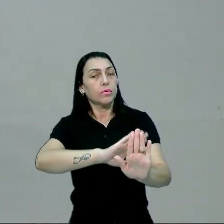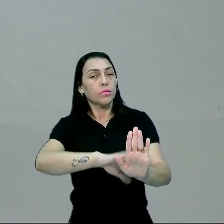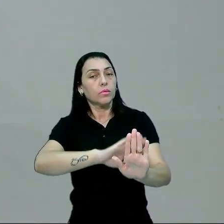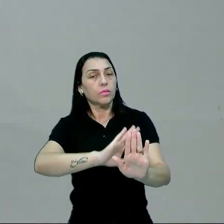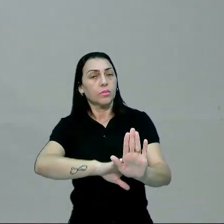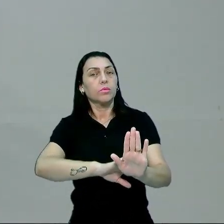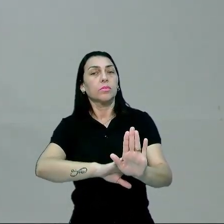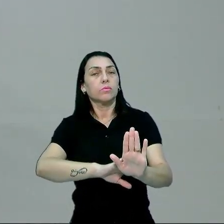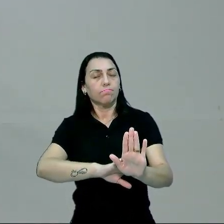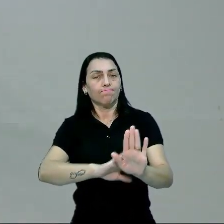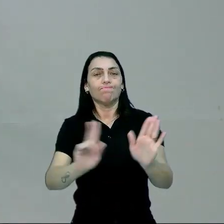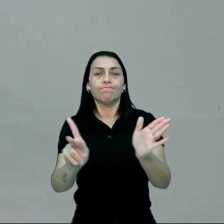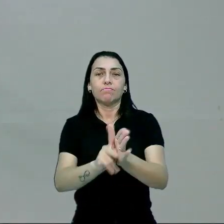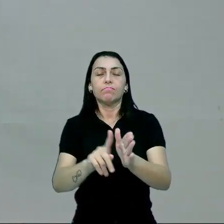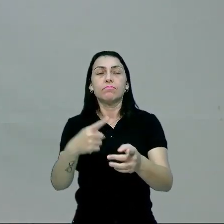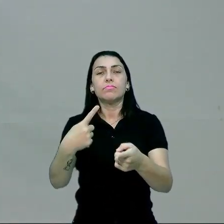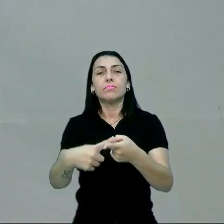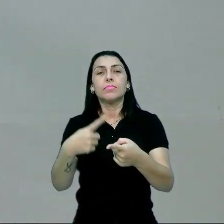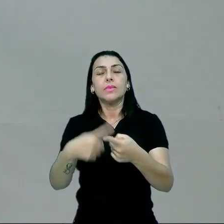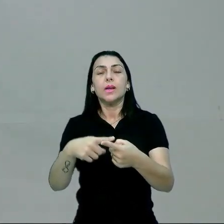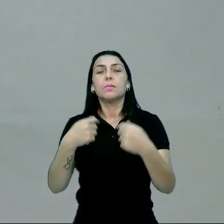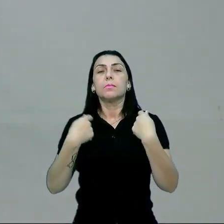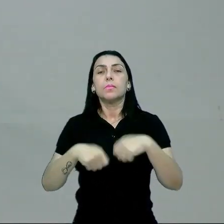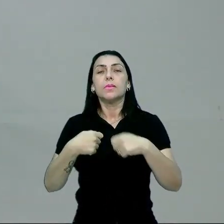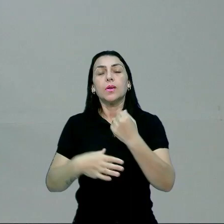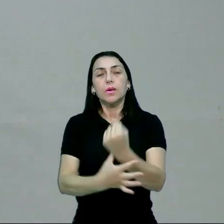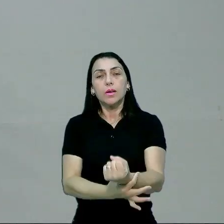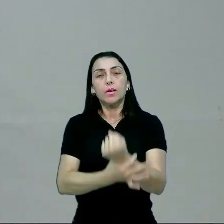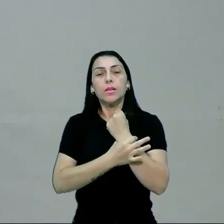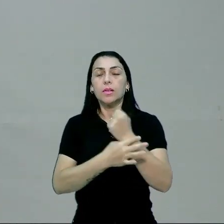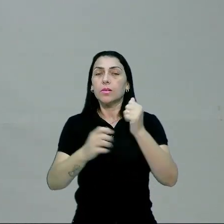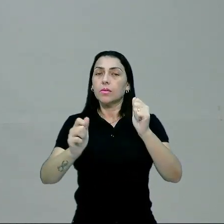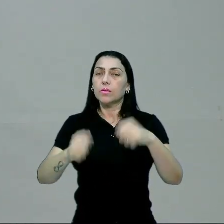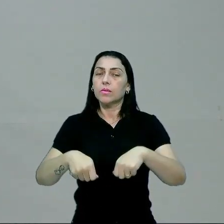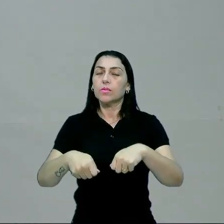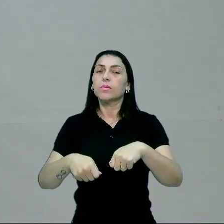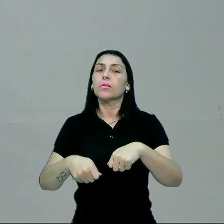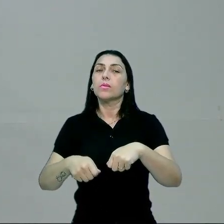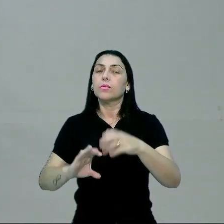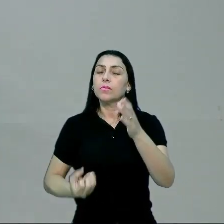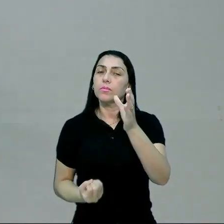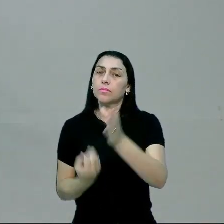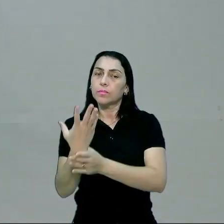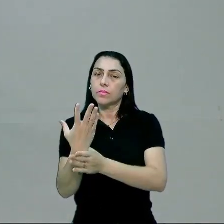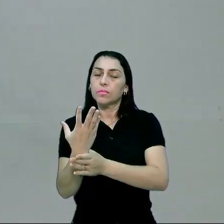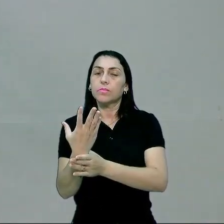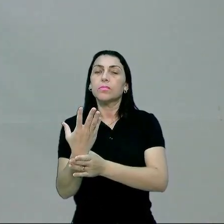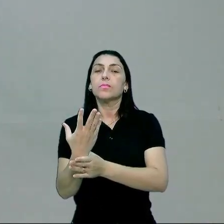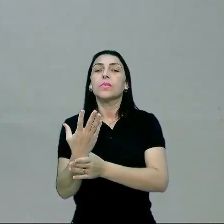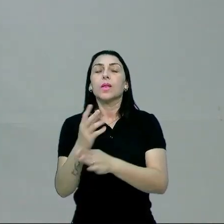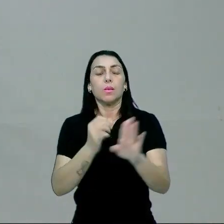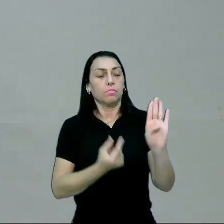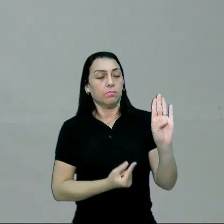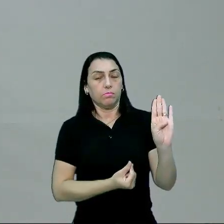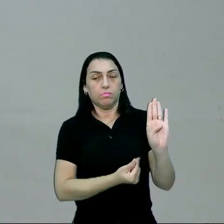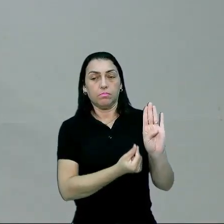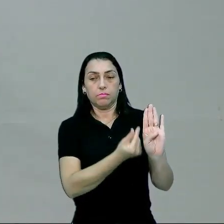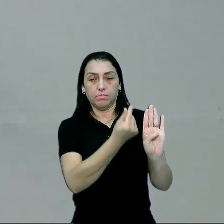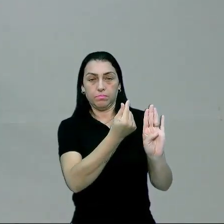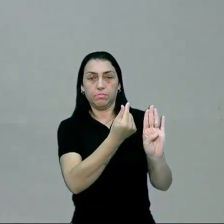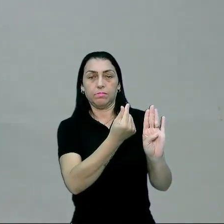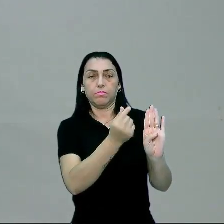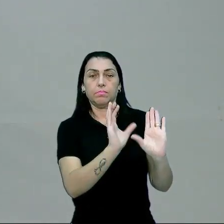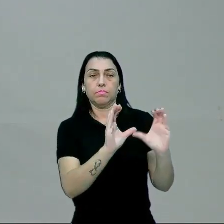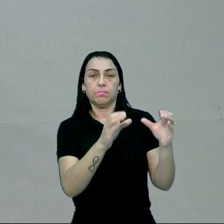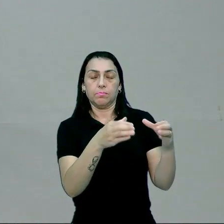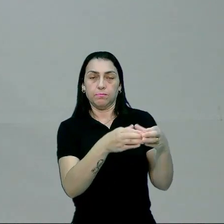ideologia dominante. Porque é necessário garantir essas condições de existência. Então, é quando a burguesia,